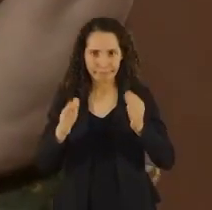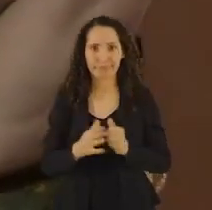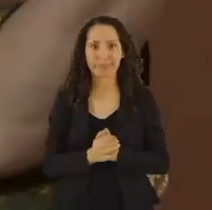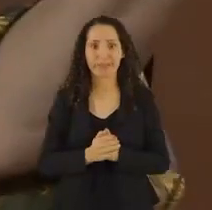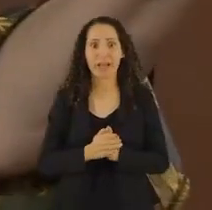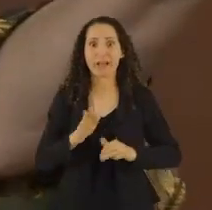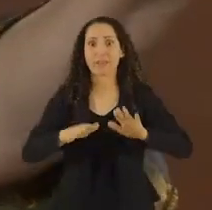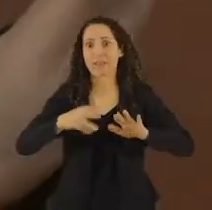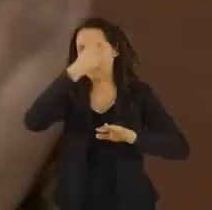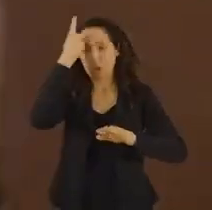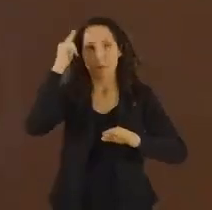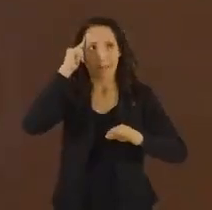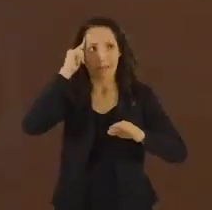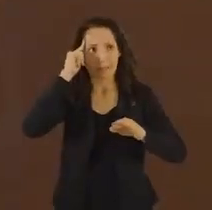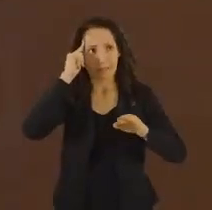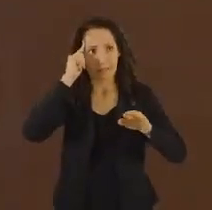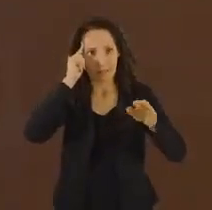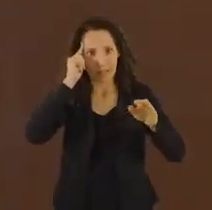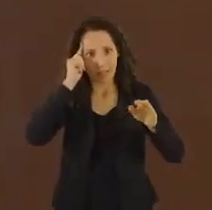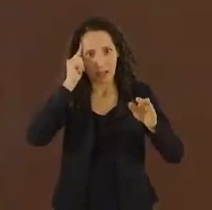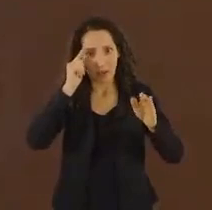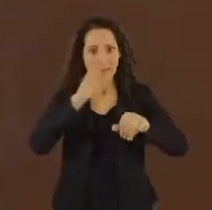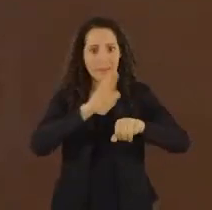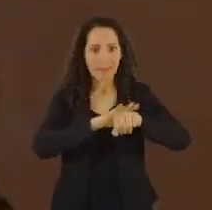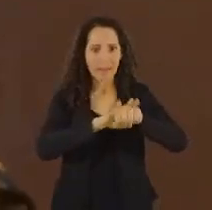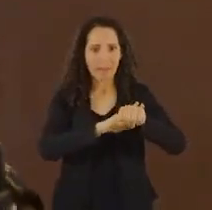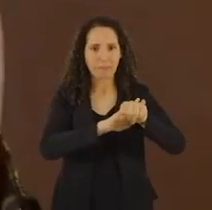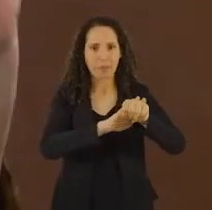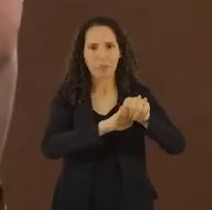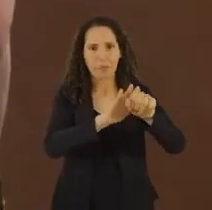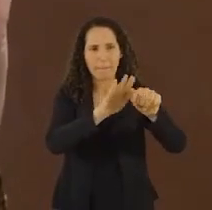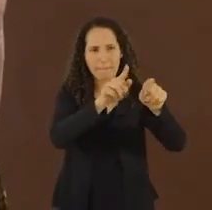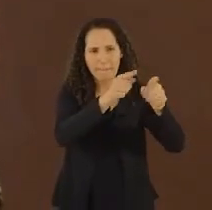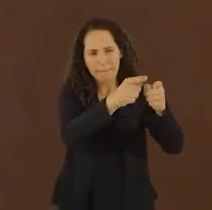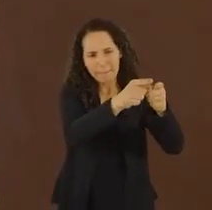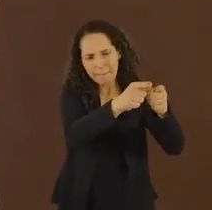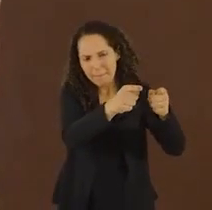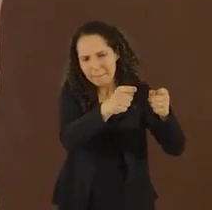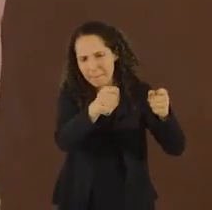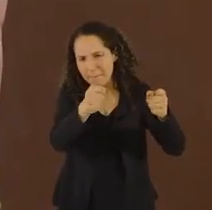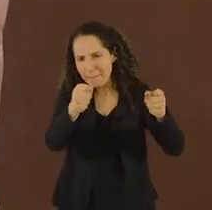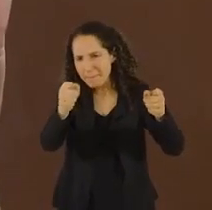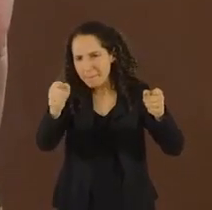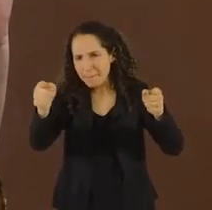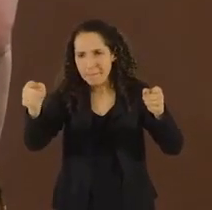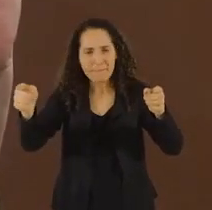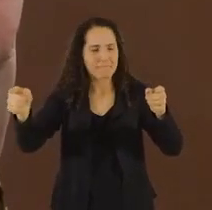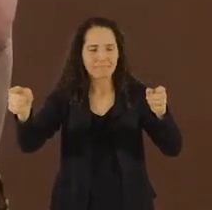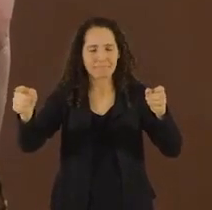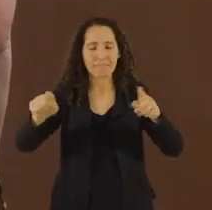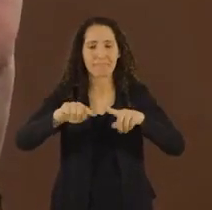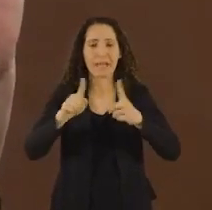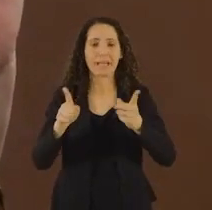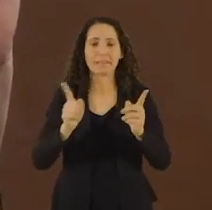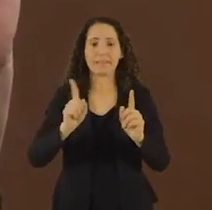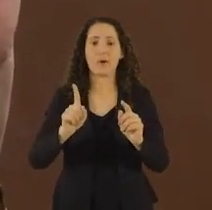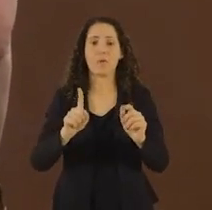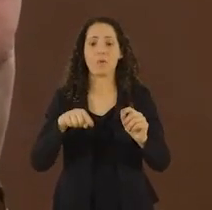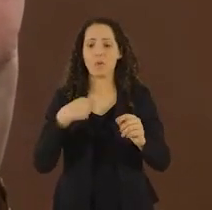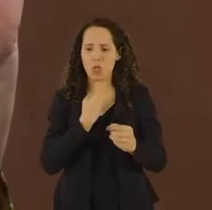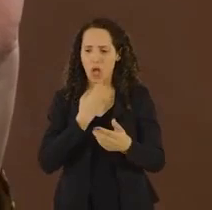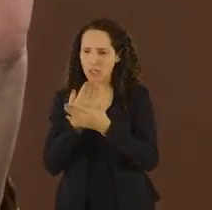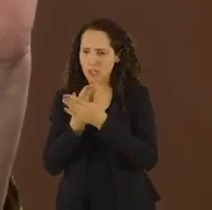aquela linha do tempo né esticadinha ao contrário Nós estudamos o ritmo e partimos do princípio que cada a